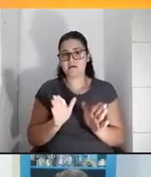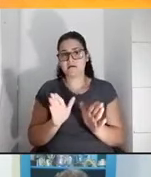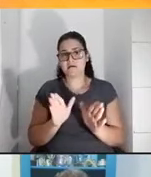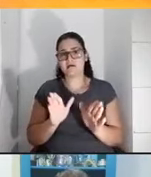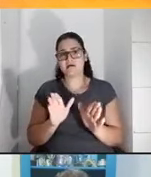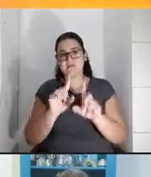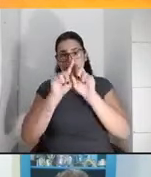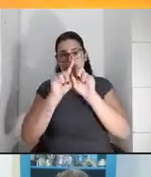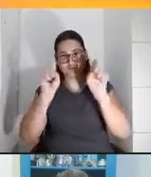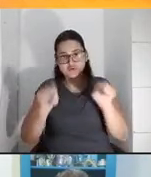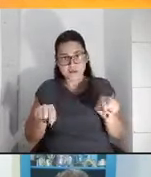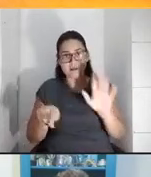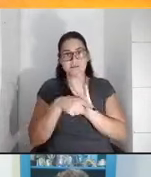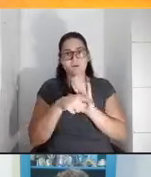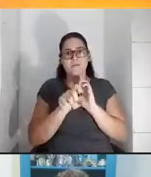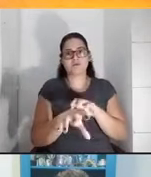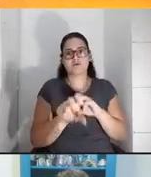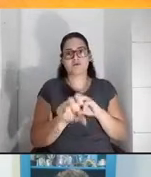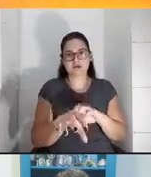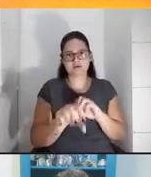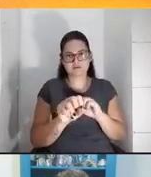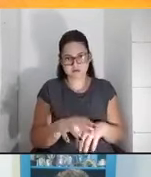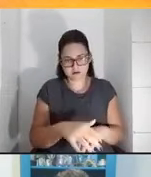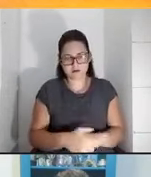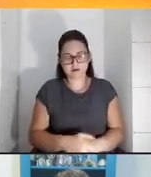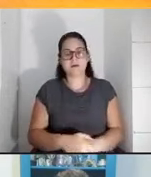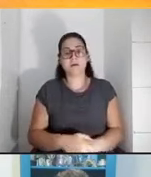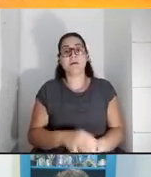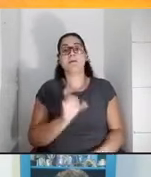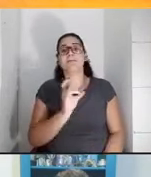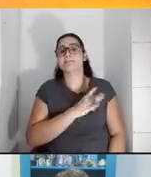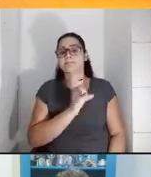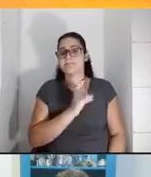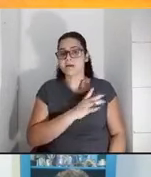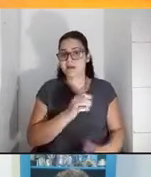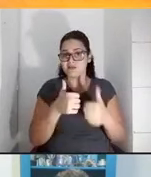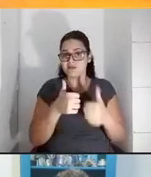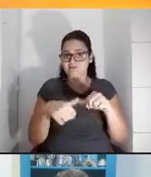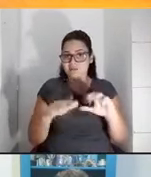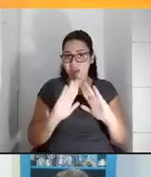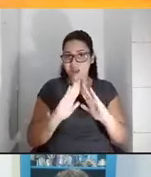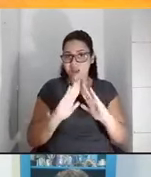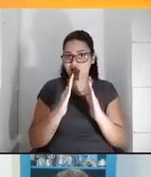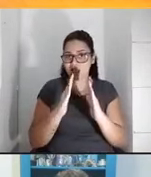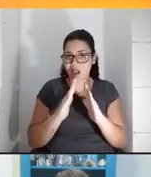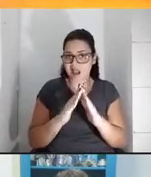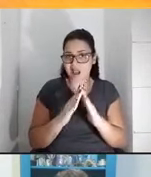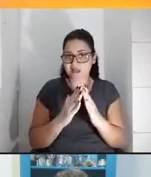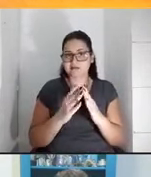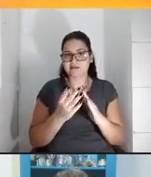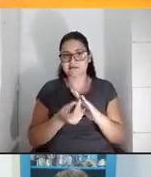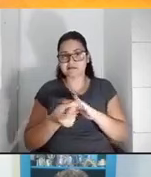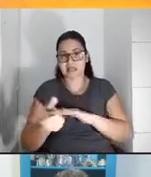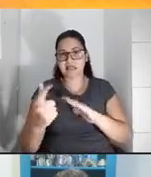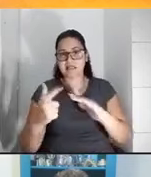da educação, medo de ficar em casa, de ir trabalhar e contrair